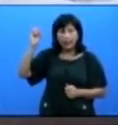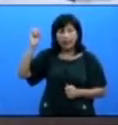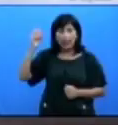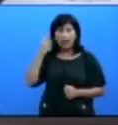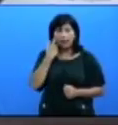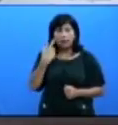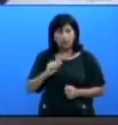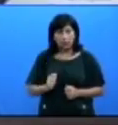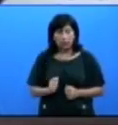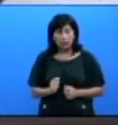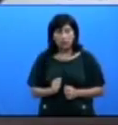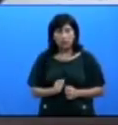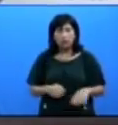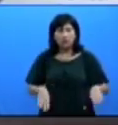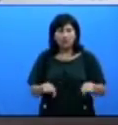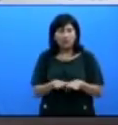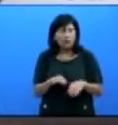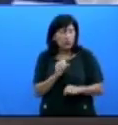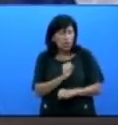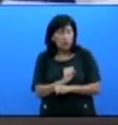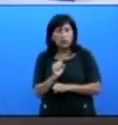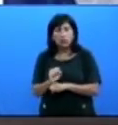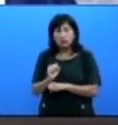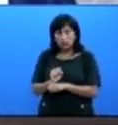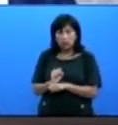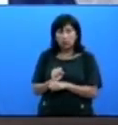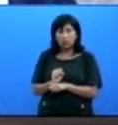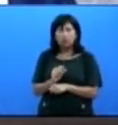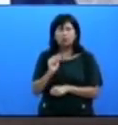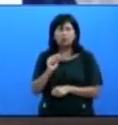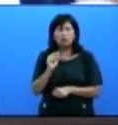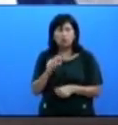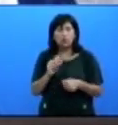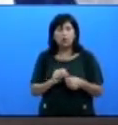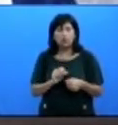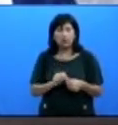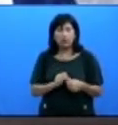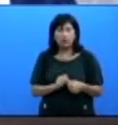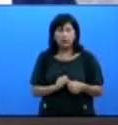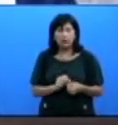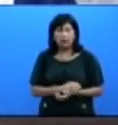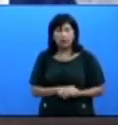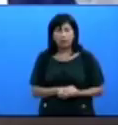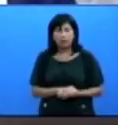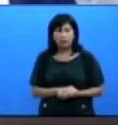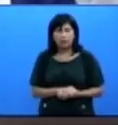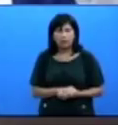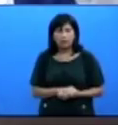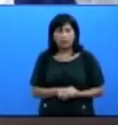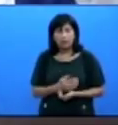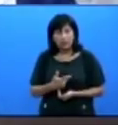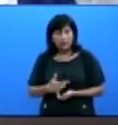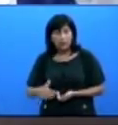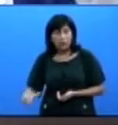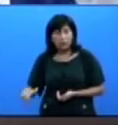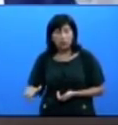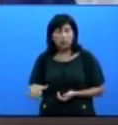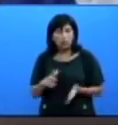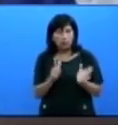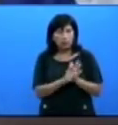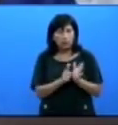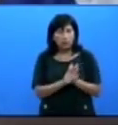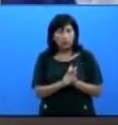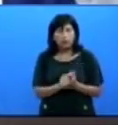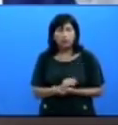estamos aguardando alguma, né, providência do Executivo nesse sentido, e por isso fizemos a emenda. Eu vou fazer apenas